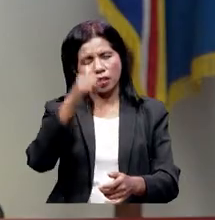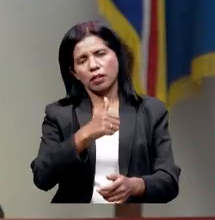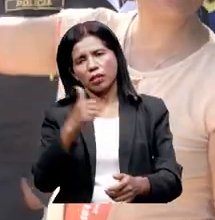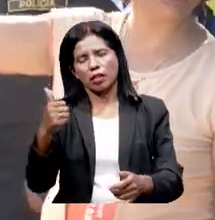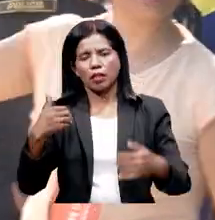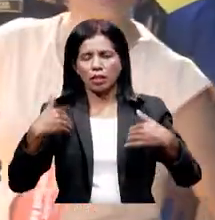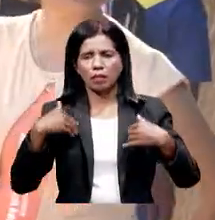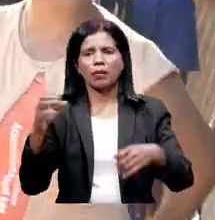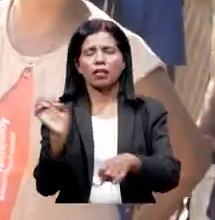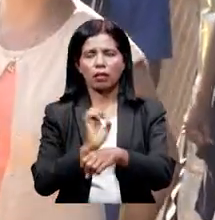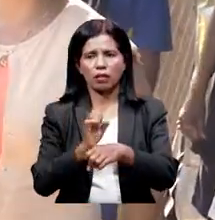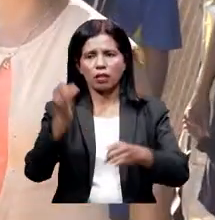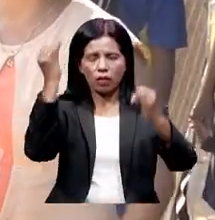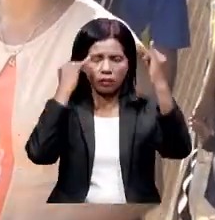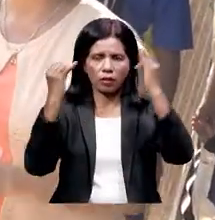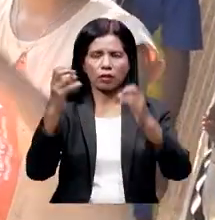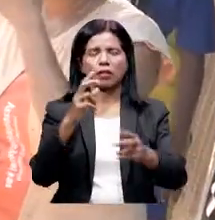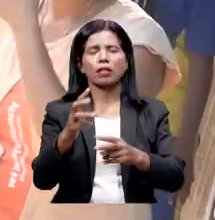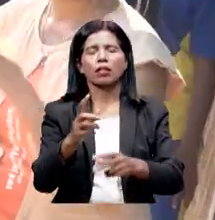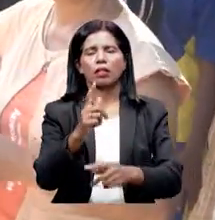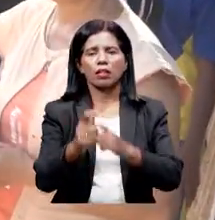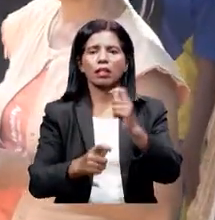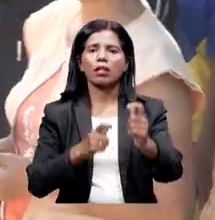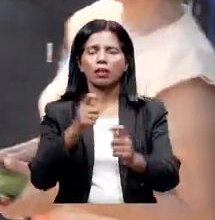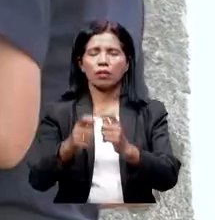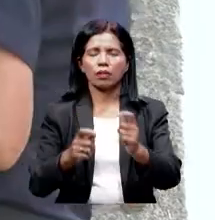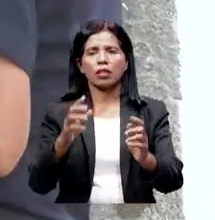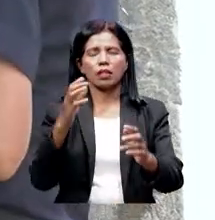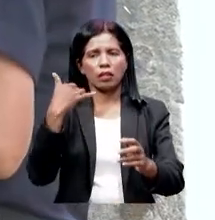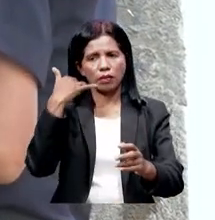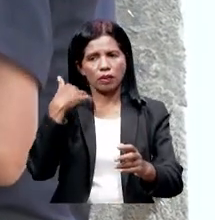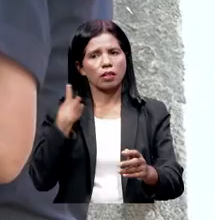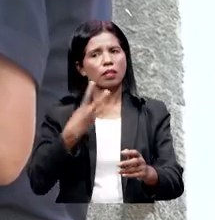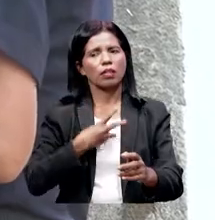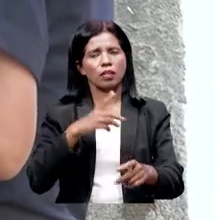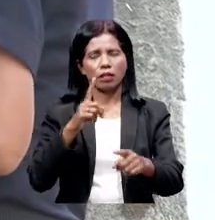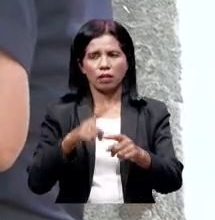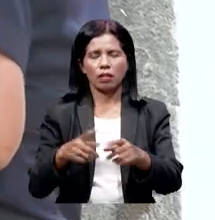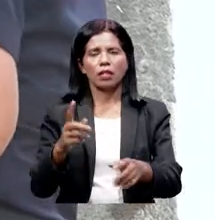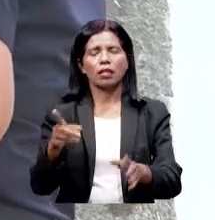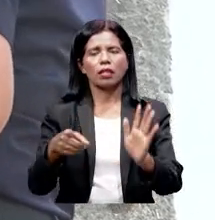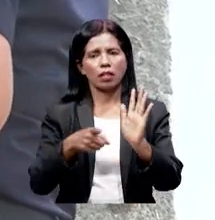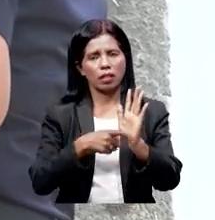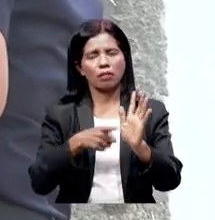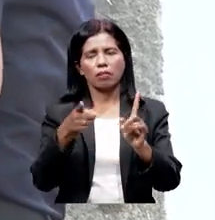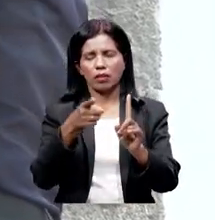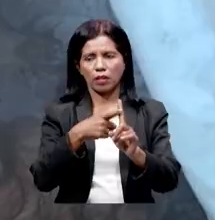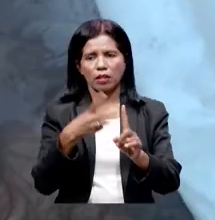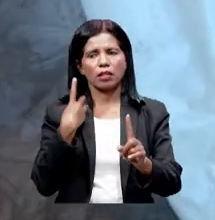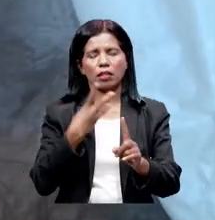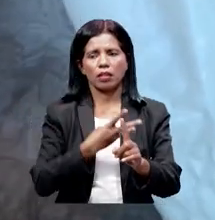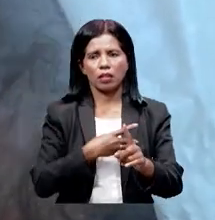economia informação tecnologia e mobile. E tal a vela distingue entre negativo e positivo e tal